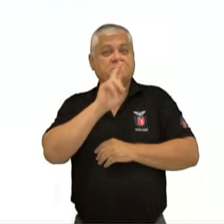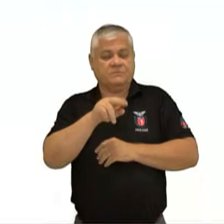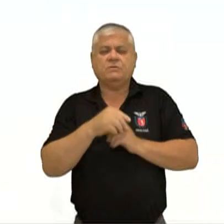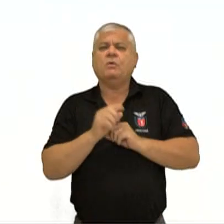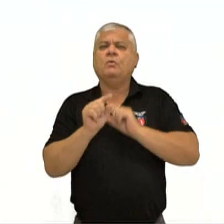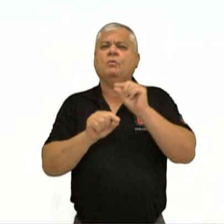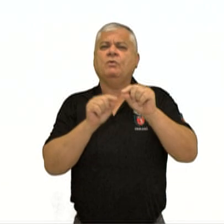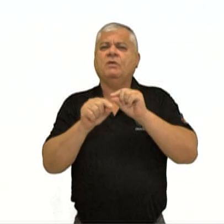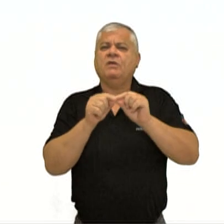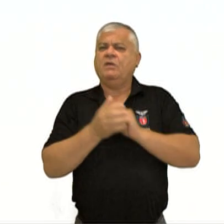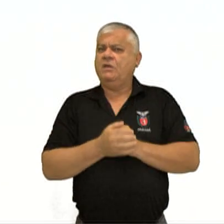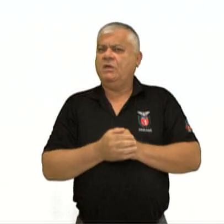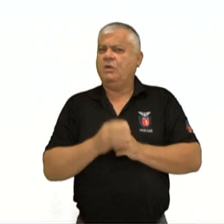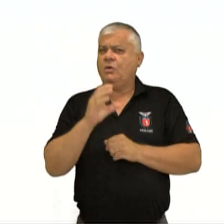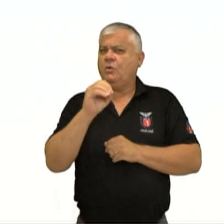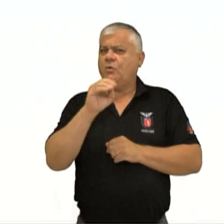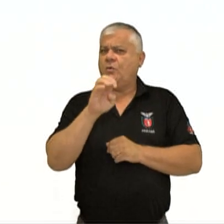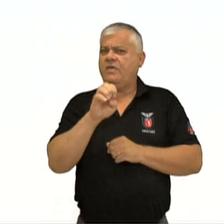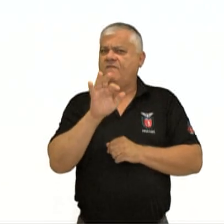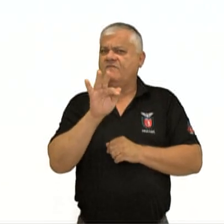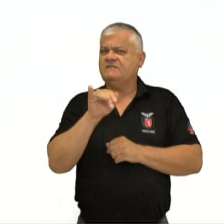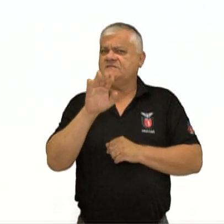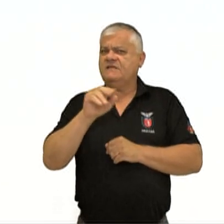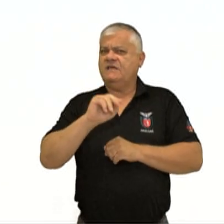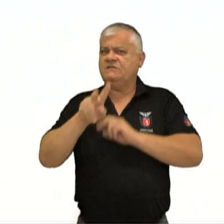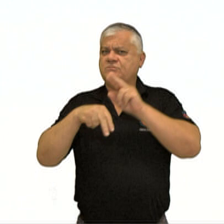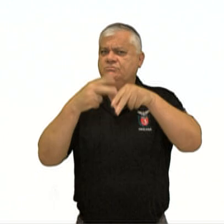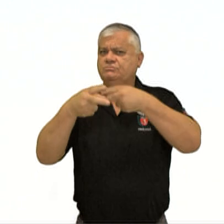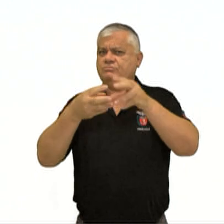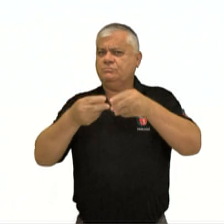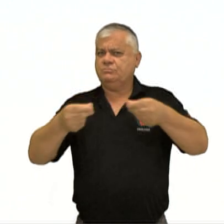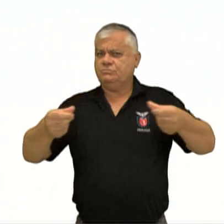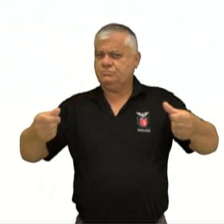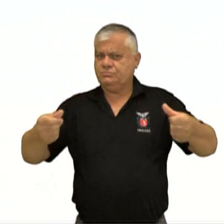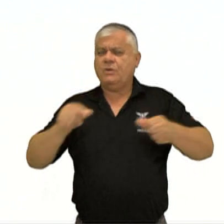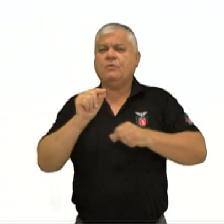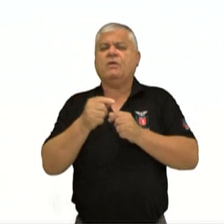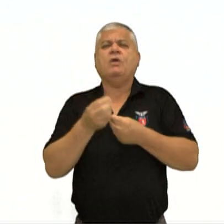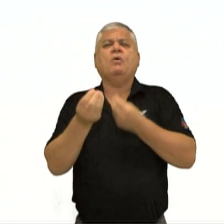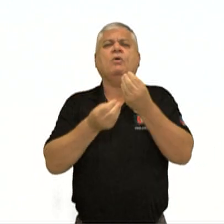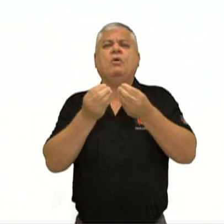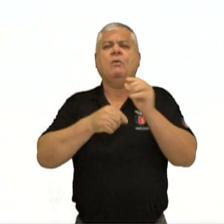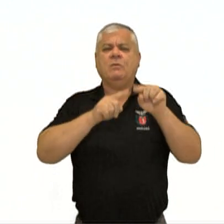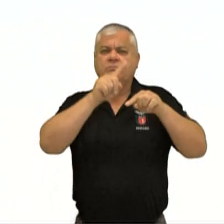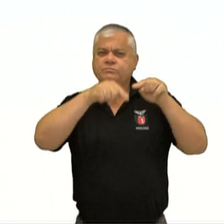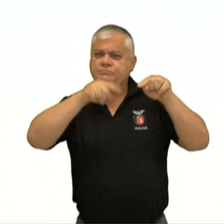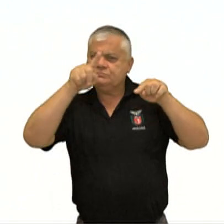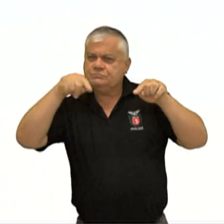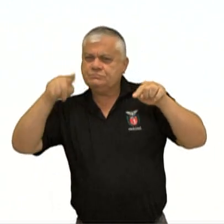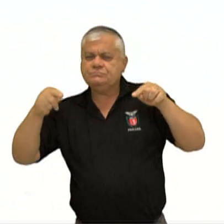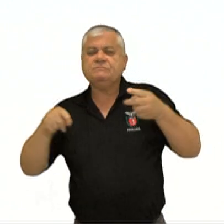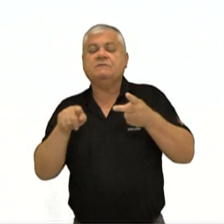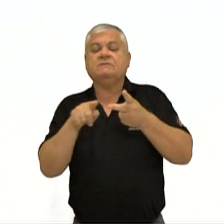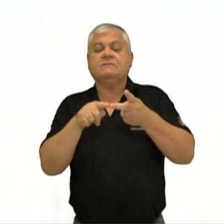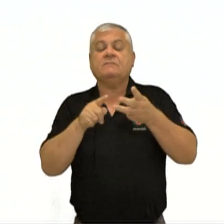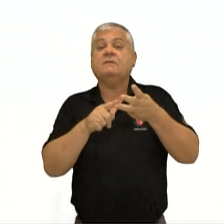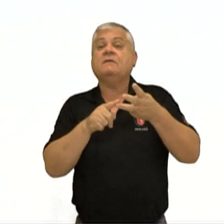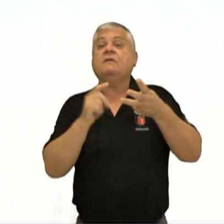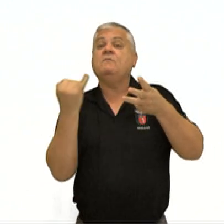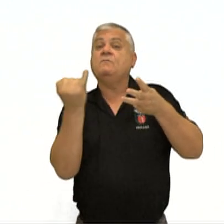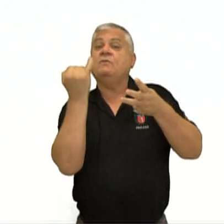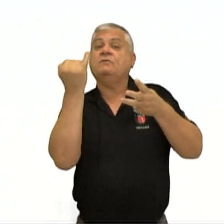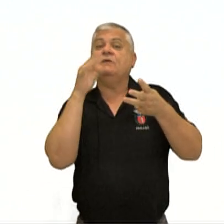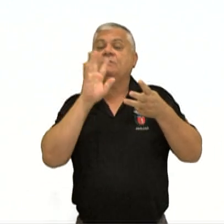é coeficiente de solubilidade? Como podemos construir um gráfico de solubilidade? E qual a importância